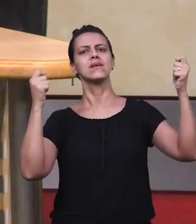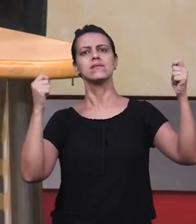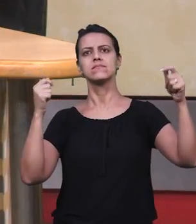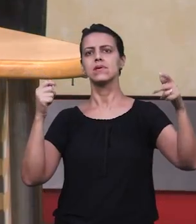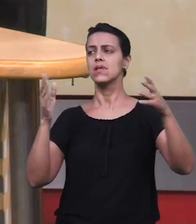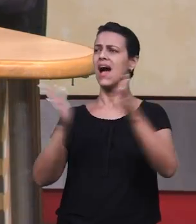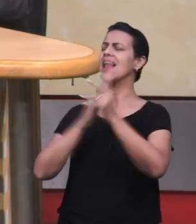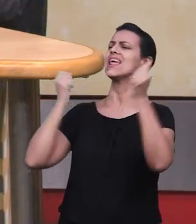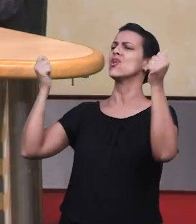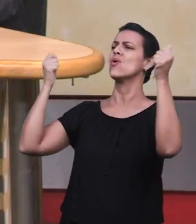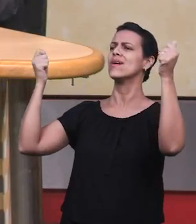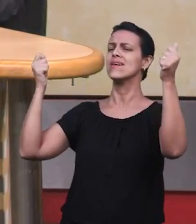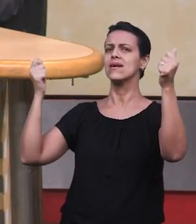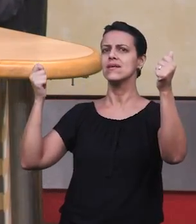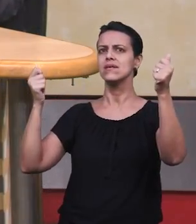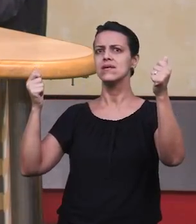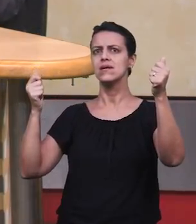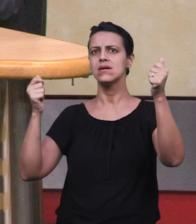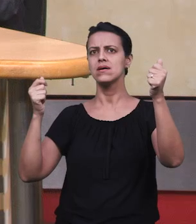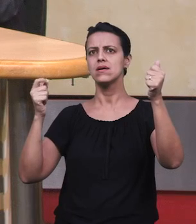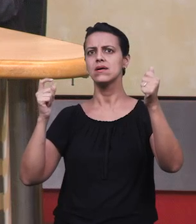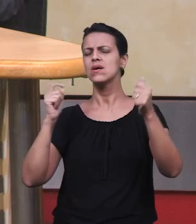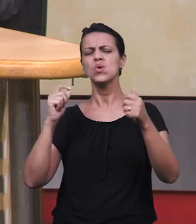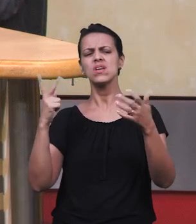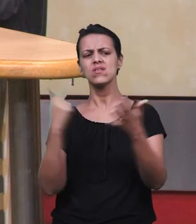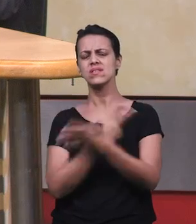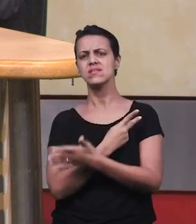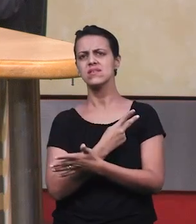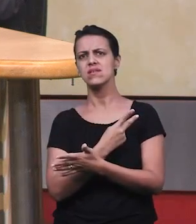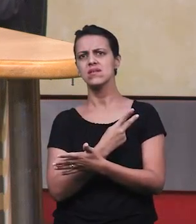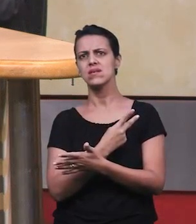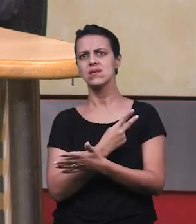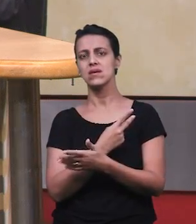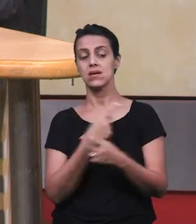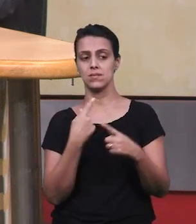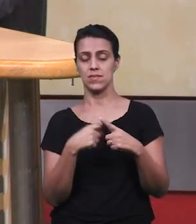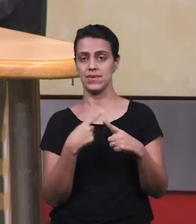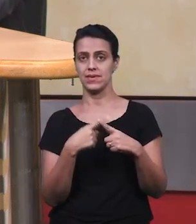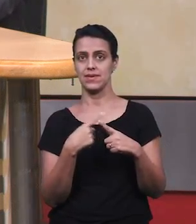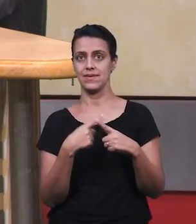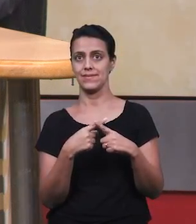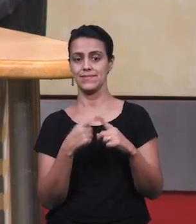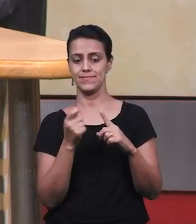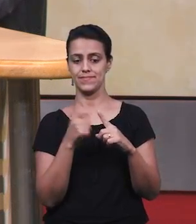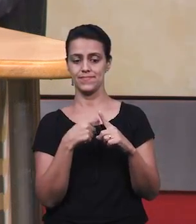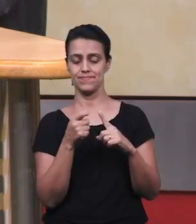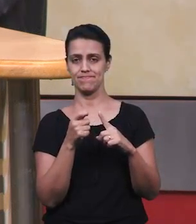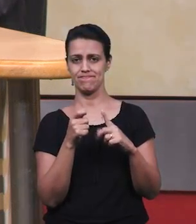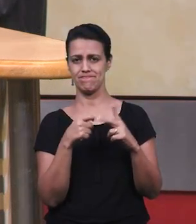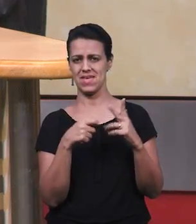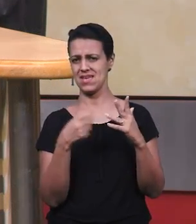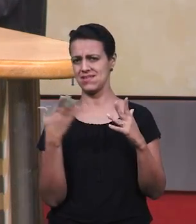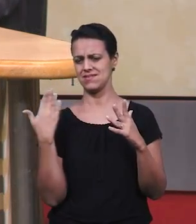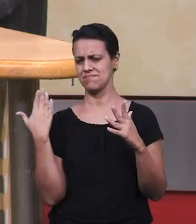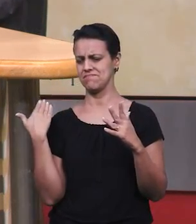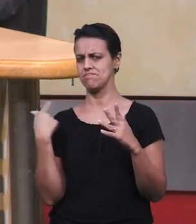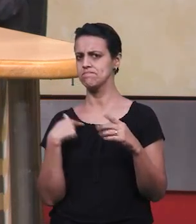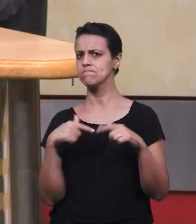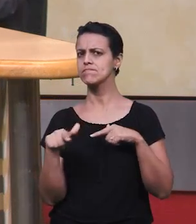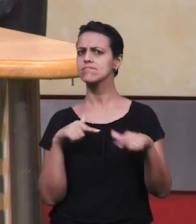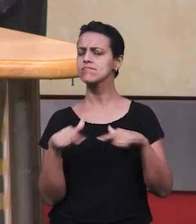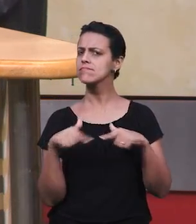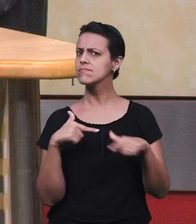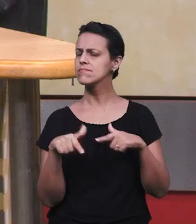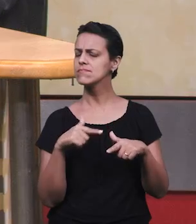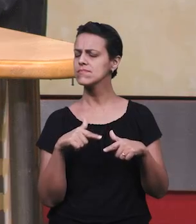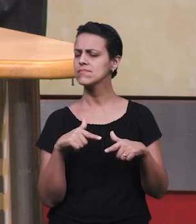Aleluia, aleluia. Aí ele disse, mas o que houve? Ele disse, há uns meses atrás, eu estava trabalhando no meu local, na minha